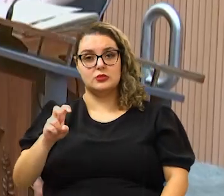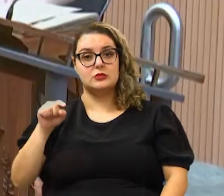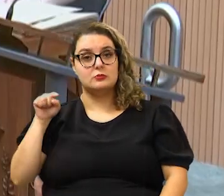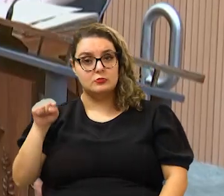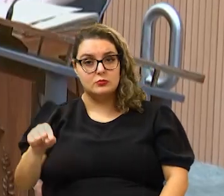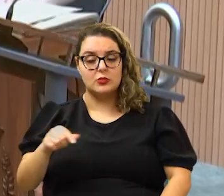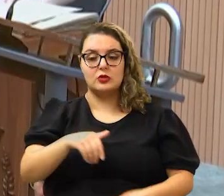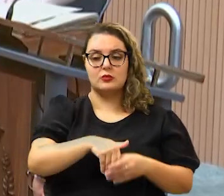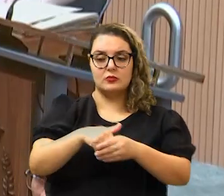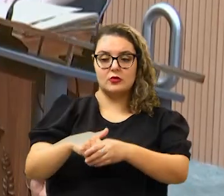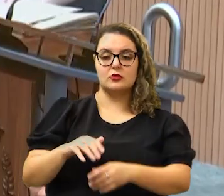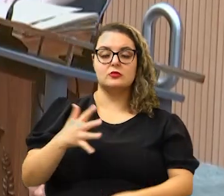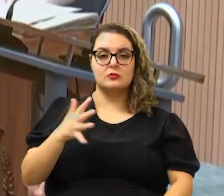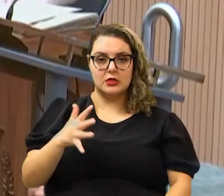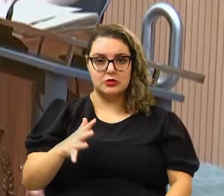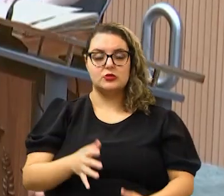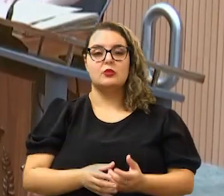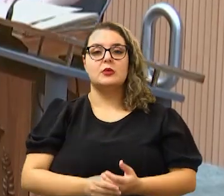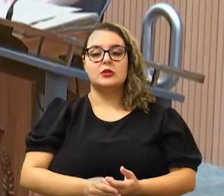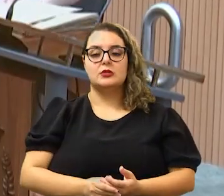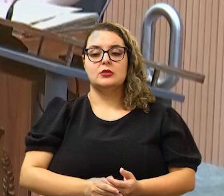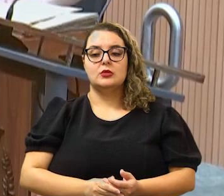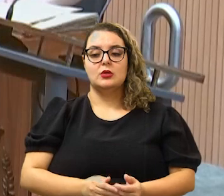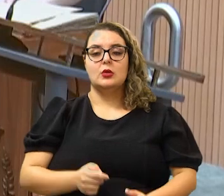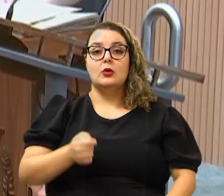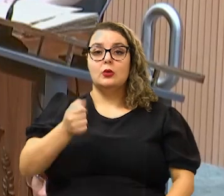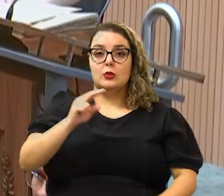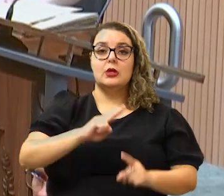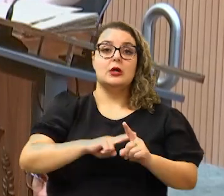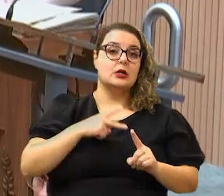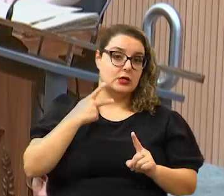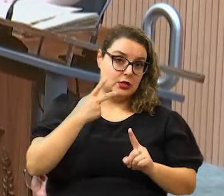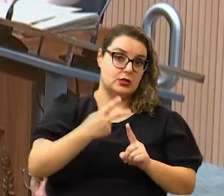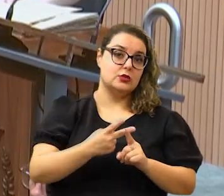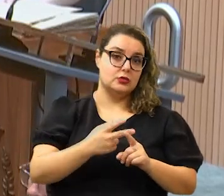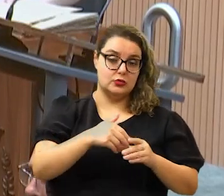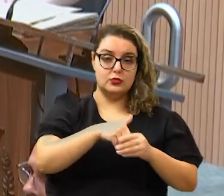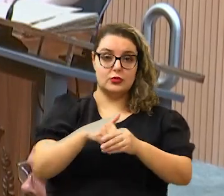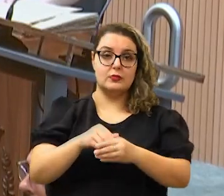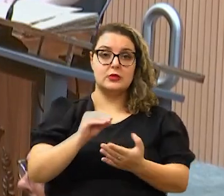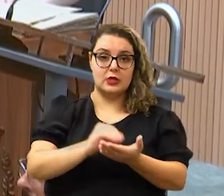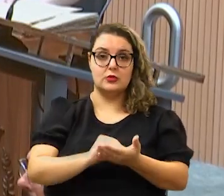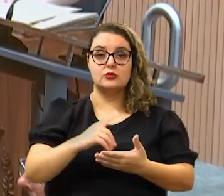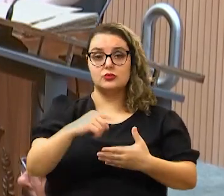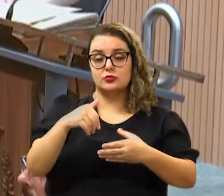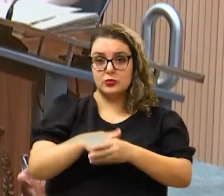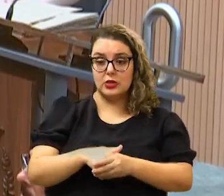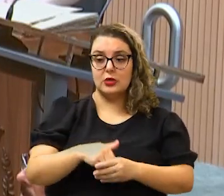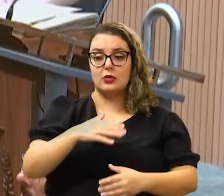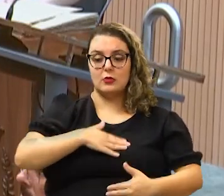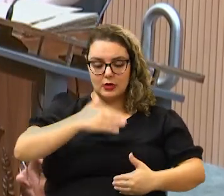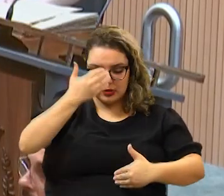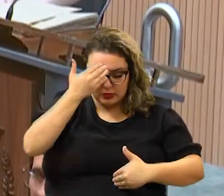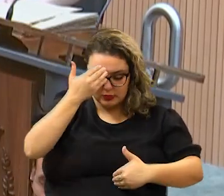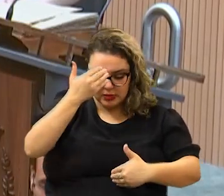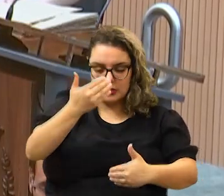partir da divulgação da eleição e da possibilidade de acompanhar o resultado da votação,